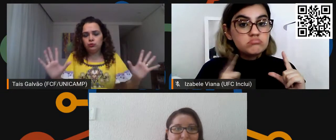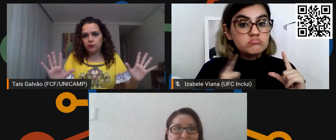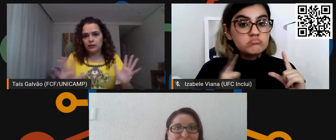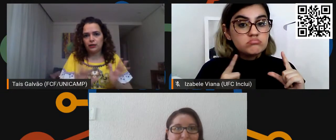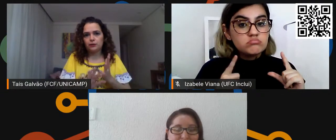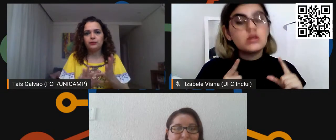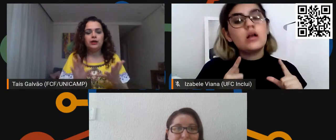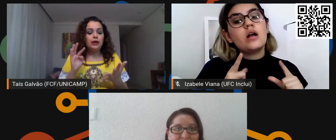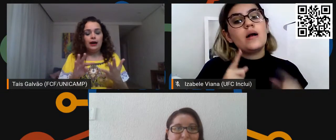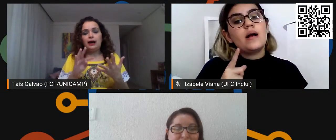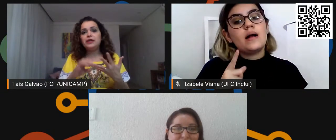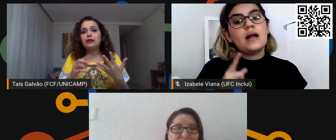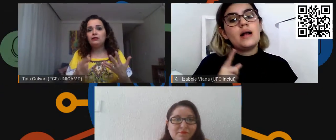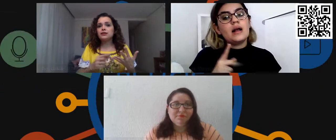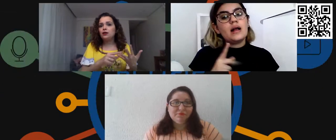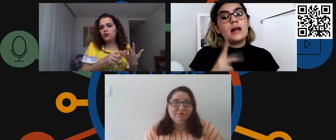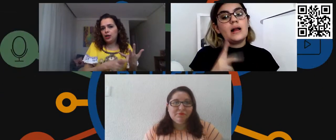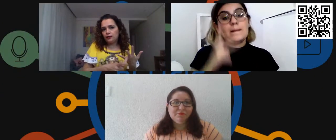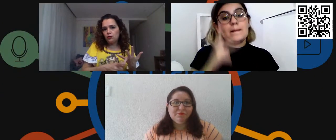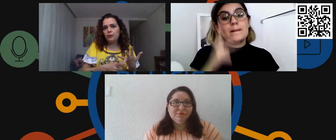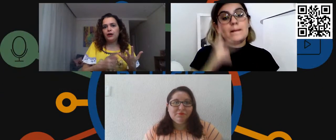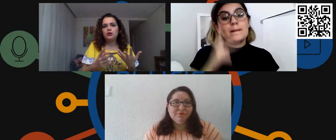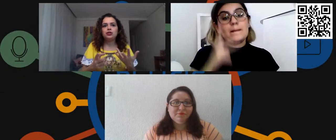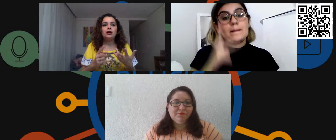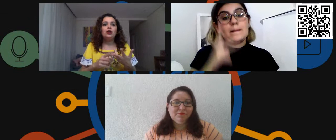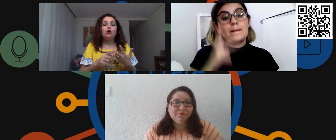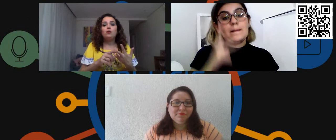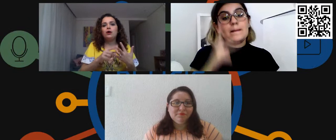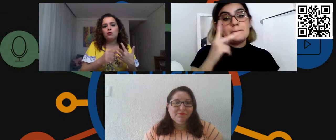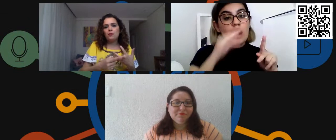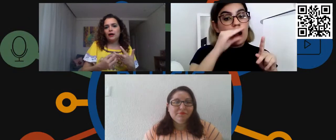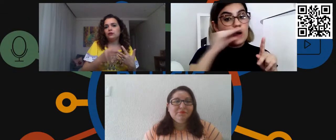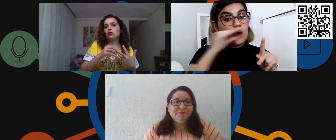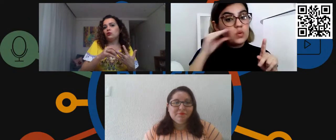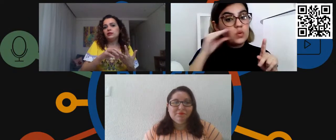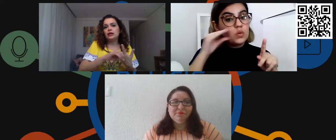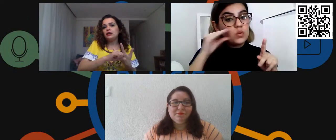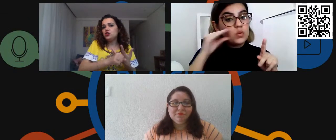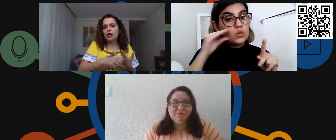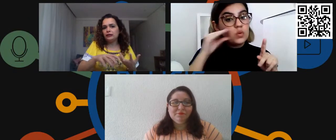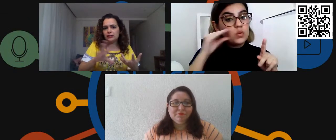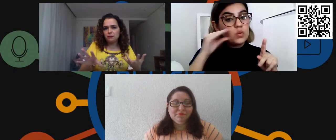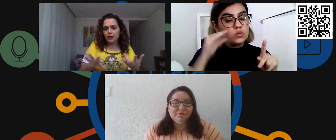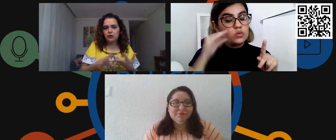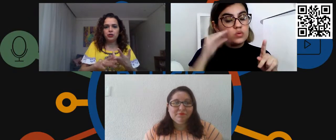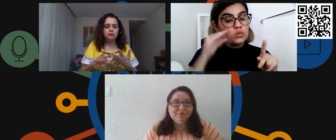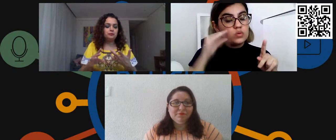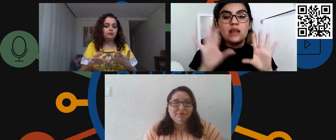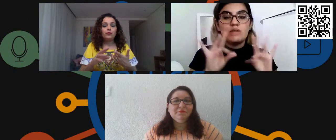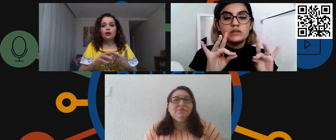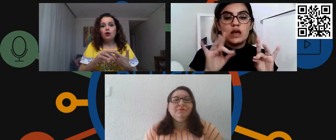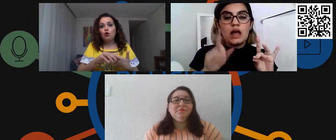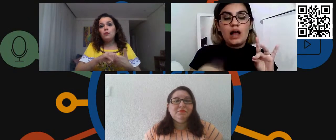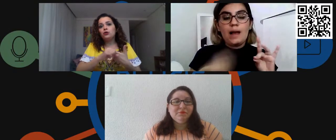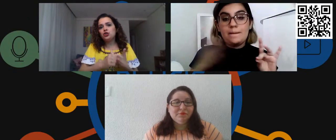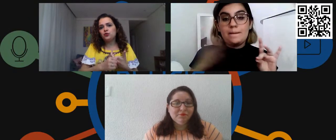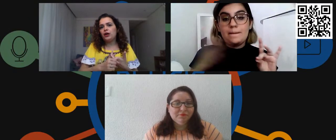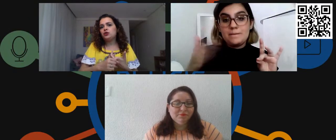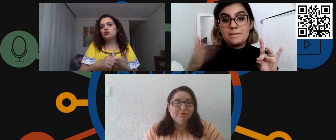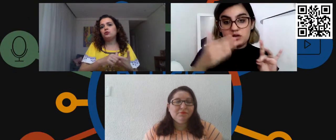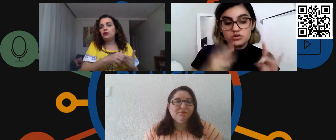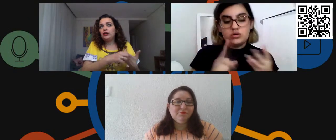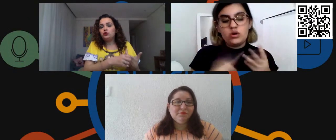pessoas, adultos, por exemplo. A minha intervenção é a dieta com peixe, o meu comparador seria a dieta sem peixe, o